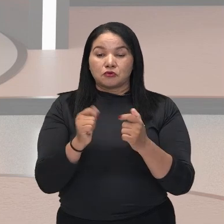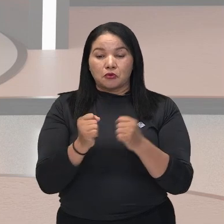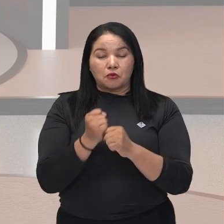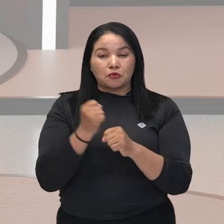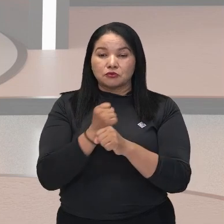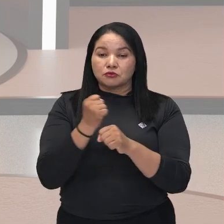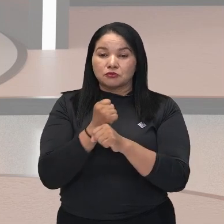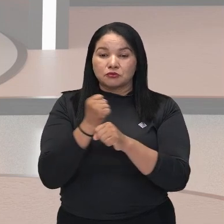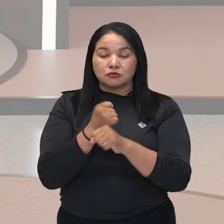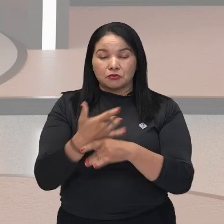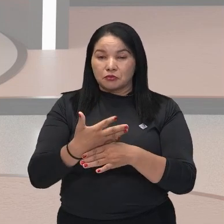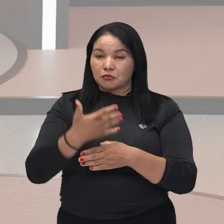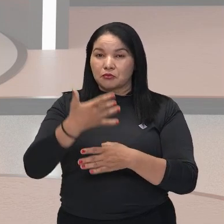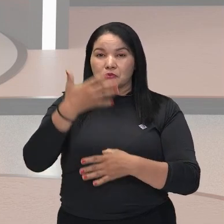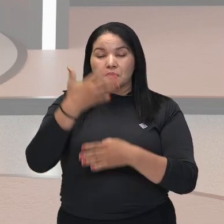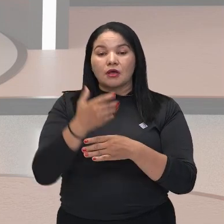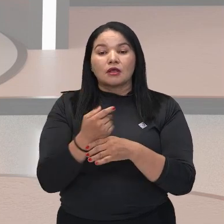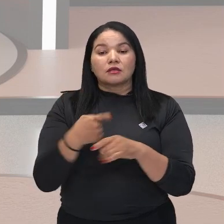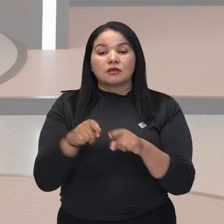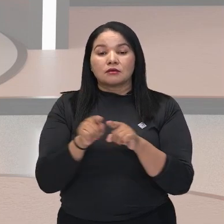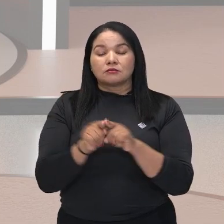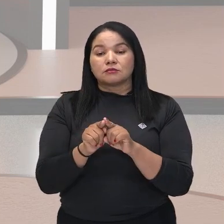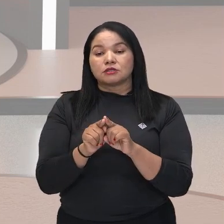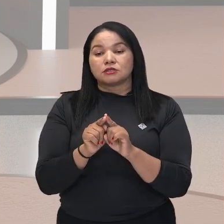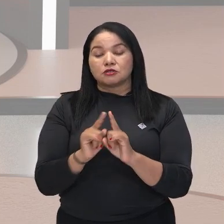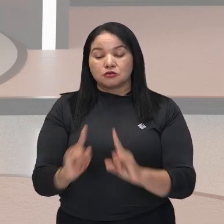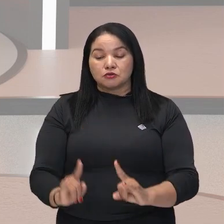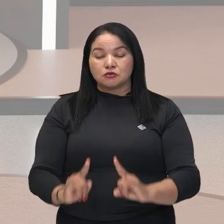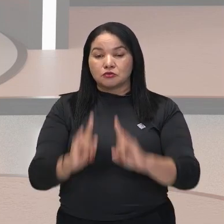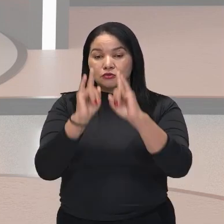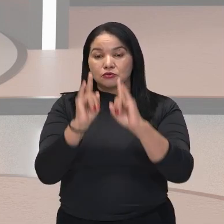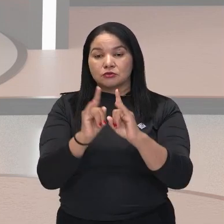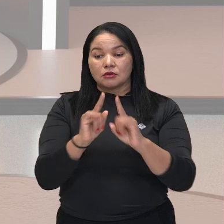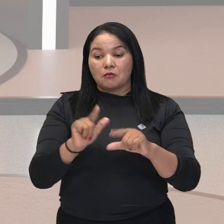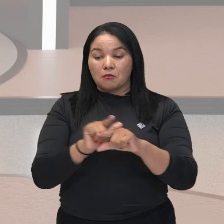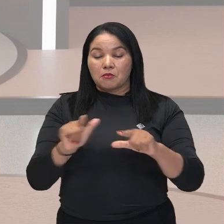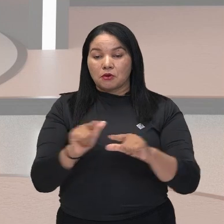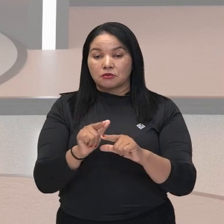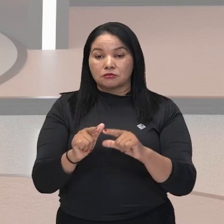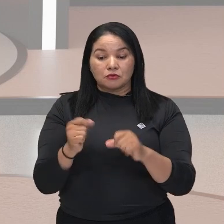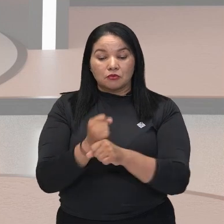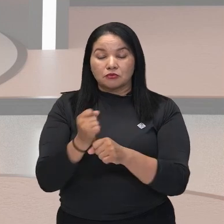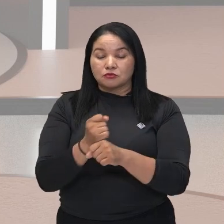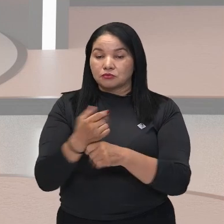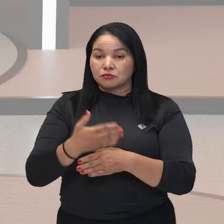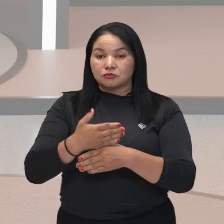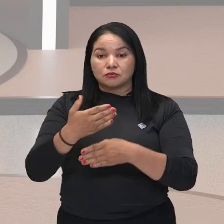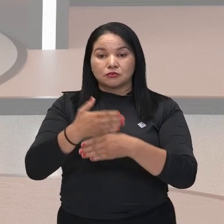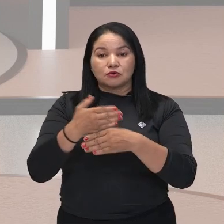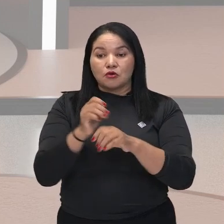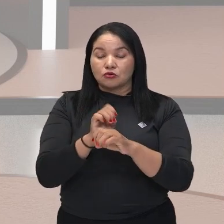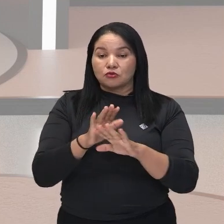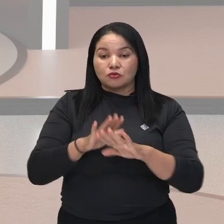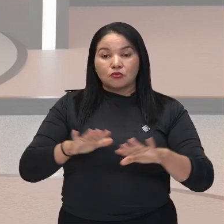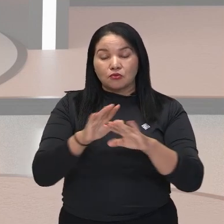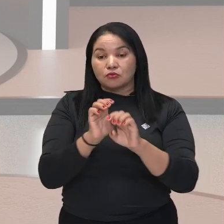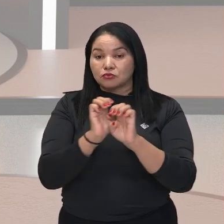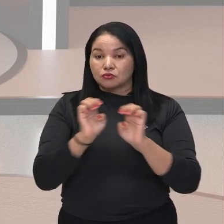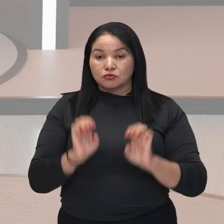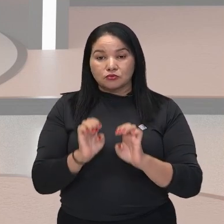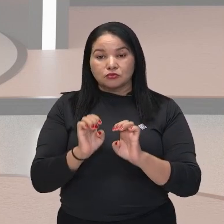construções, cidades sendo construídas no meio do deserto, com toda a estrutura que a gente pode imaginar e